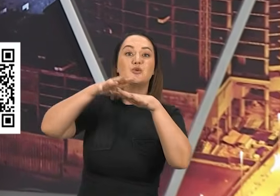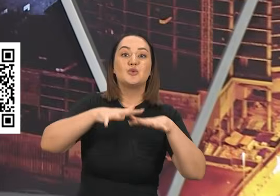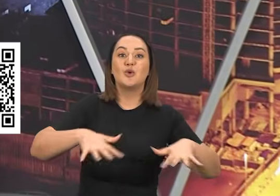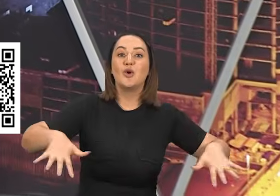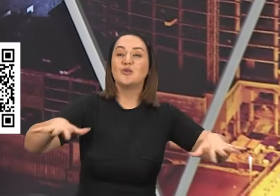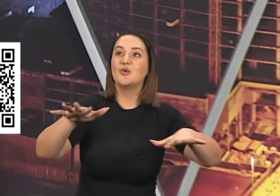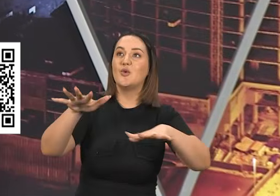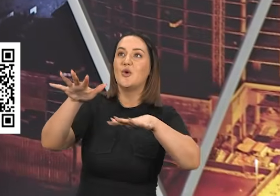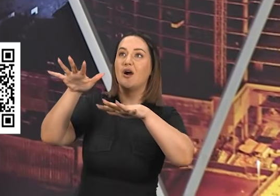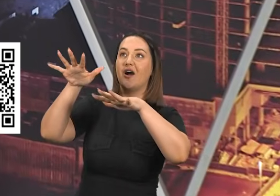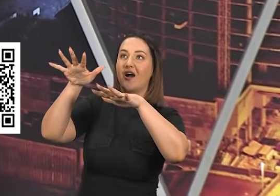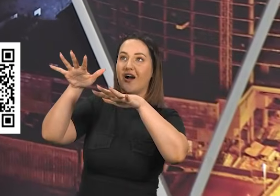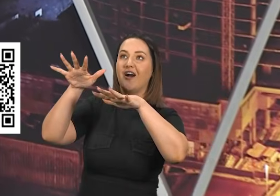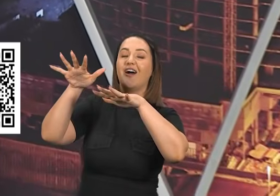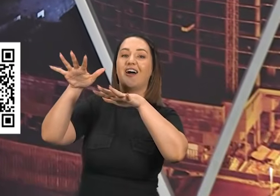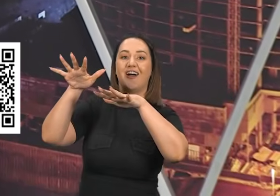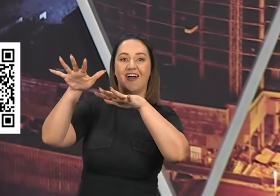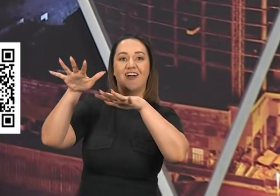todo olho o verá.